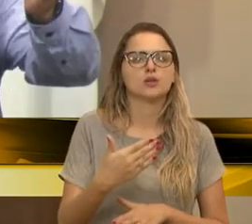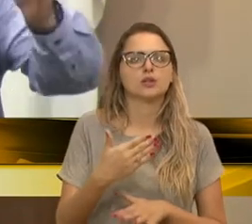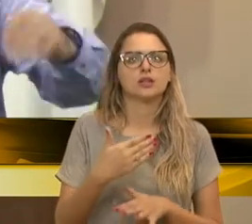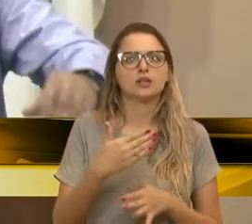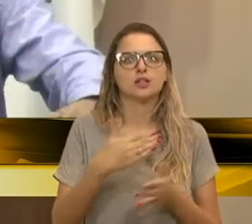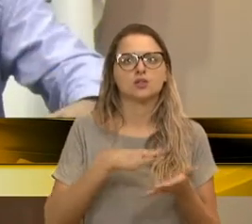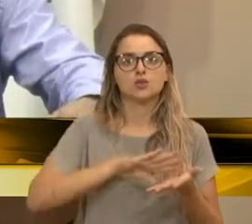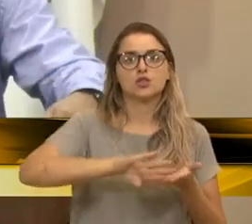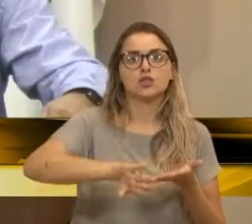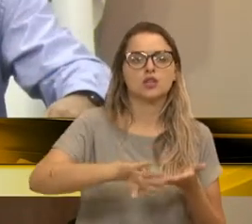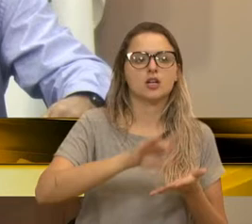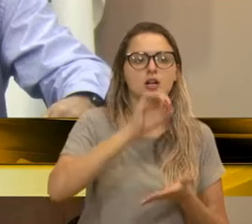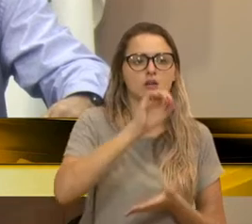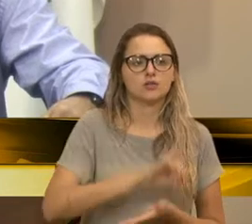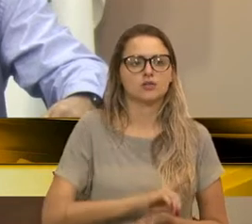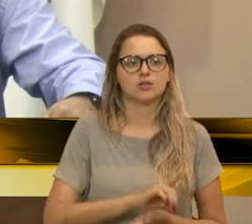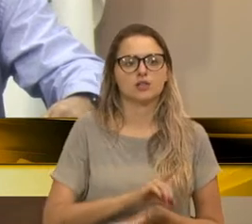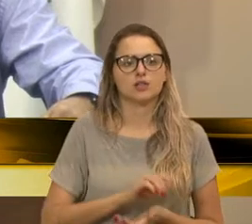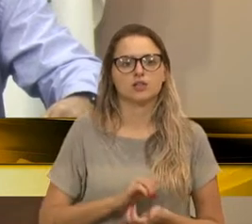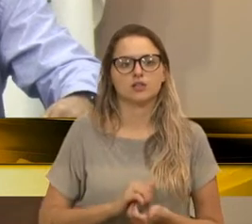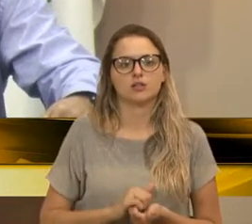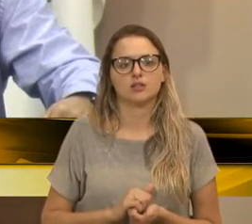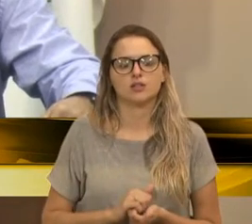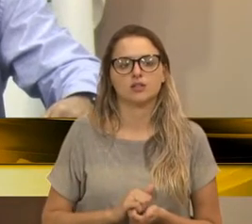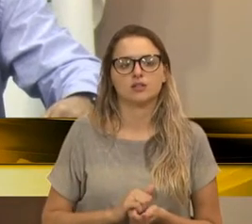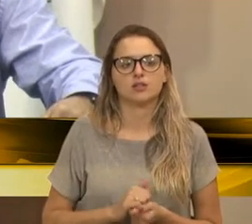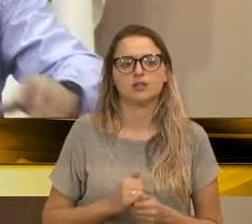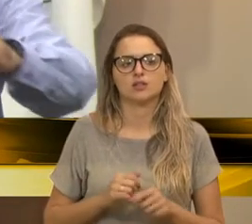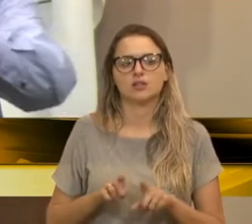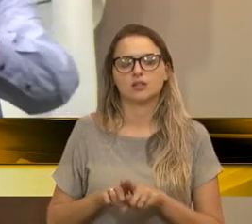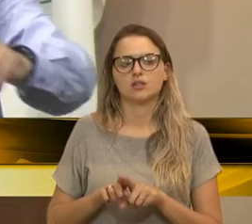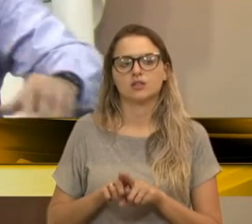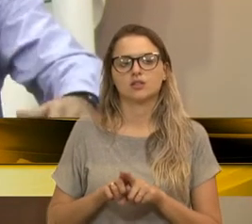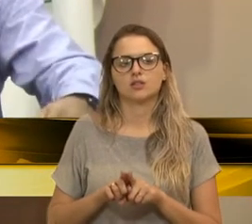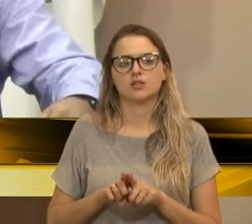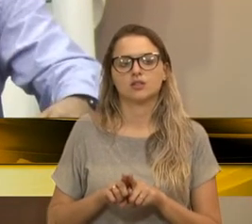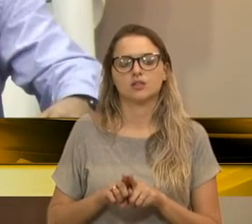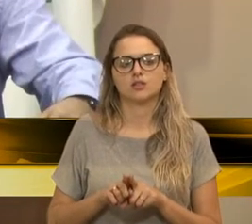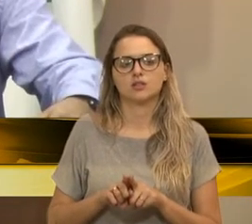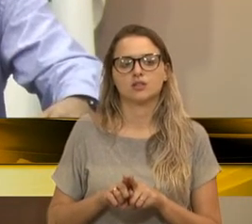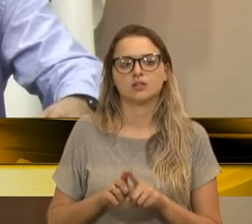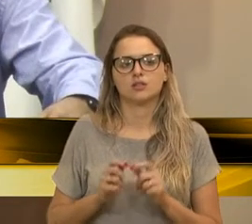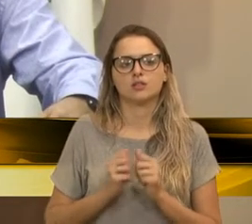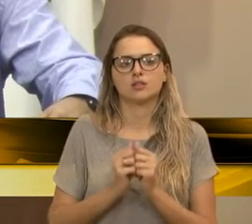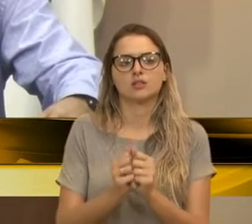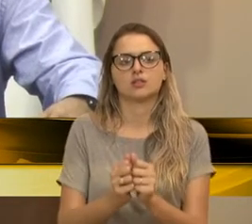retirar o mínimo que a gente tem, é muito ruim. Como já citei ali